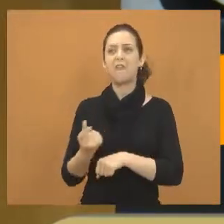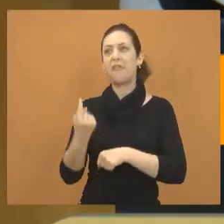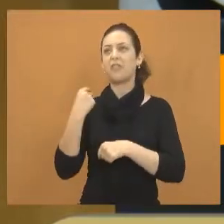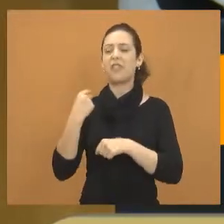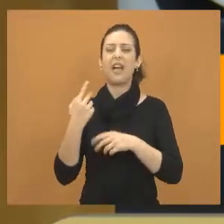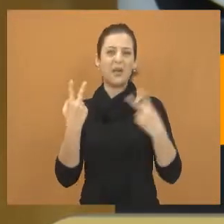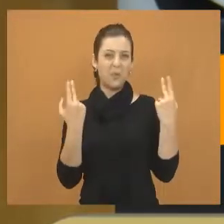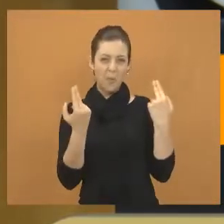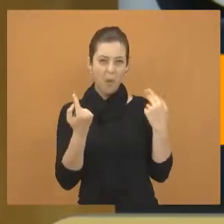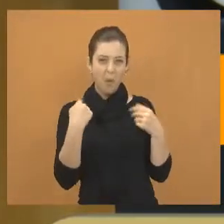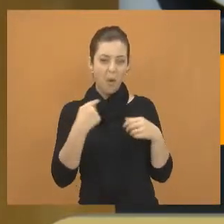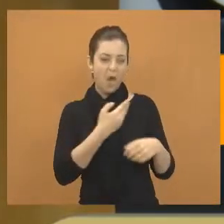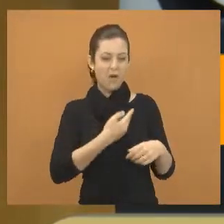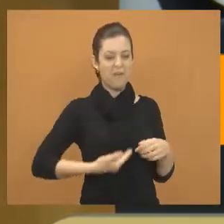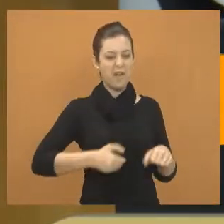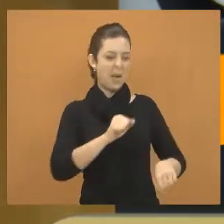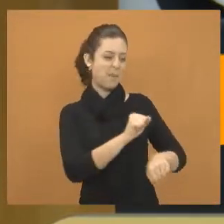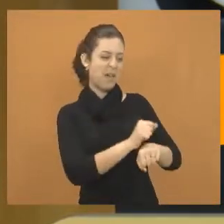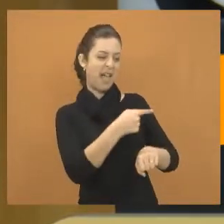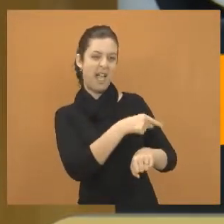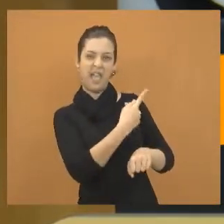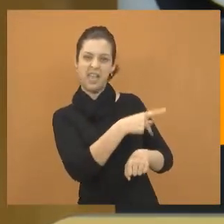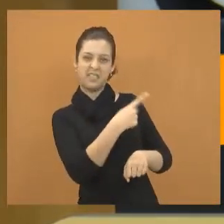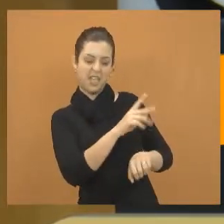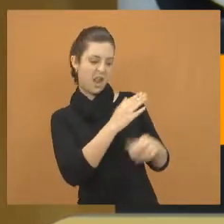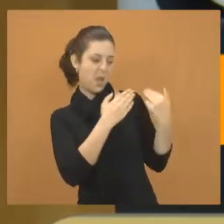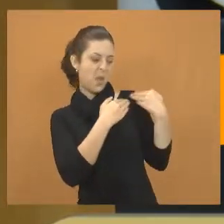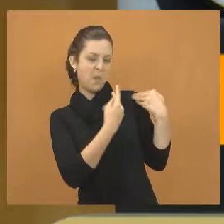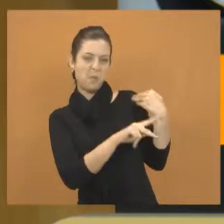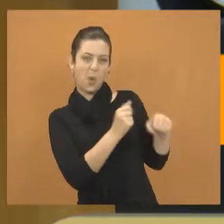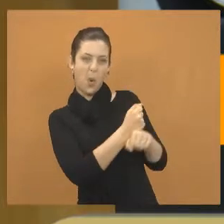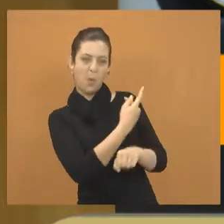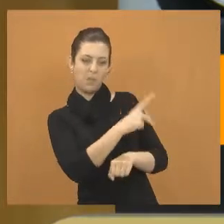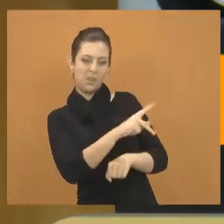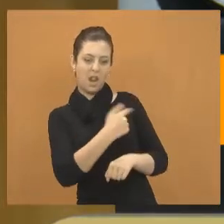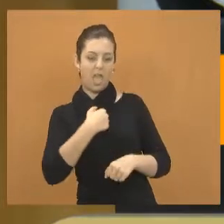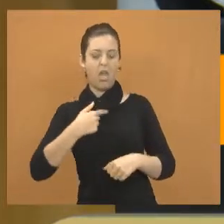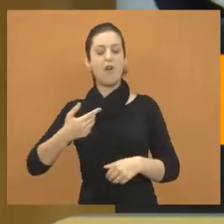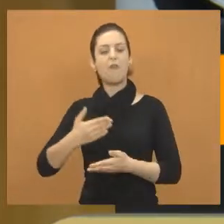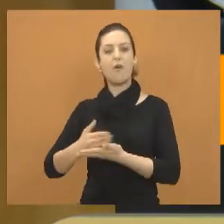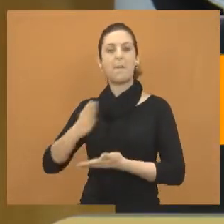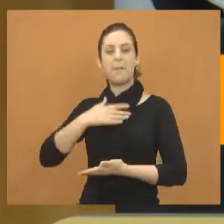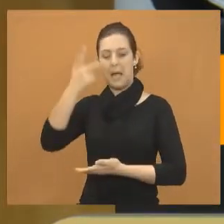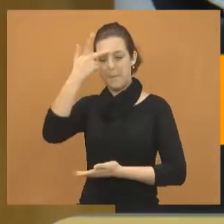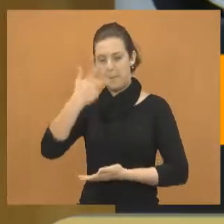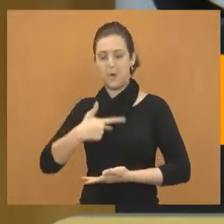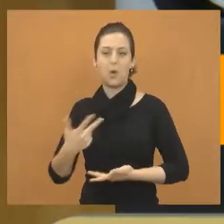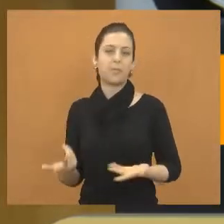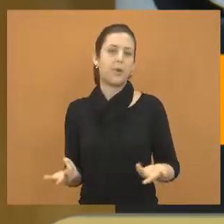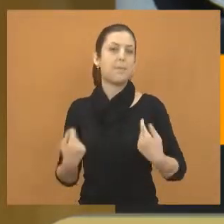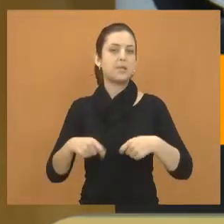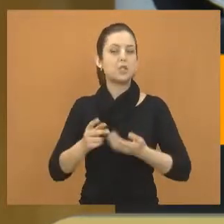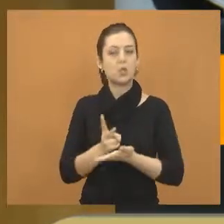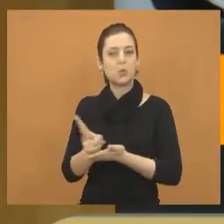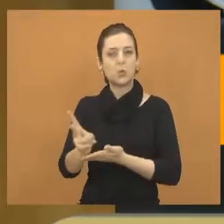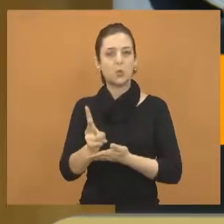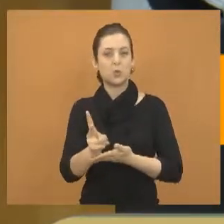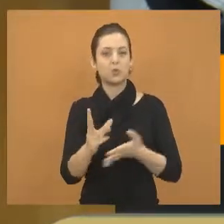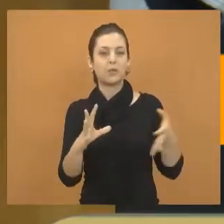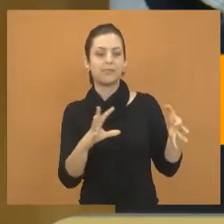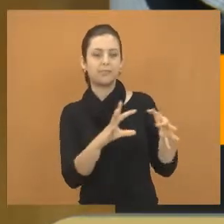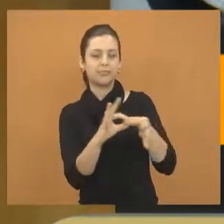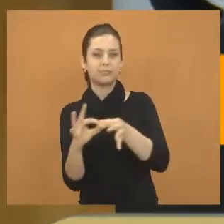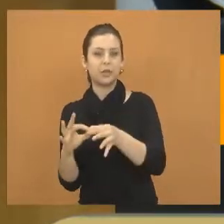àquele tempo de que um governante não poderia continuar a obra do governante que saiu. É preciso dar continuidade.